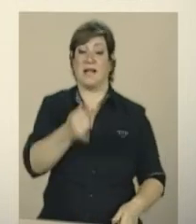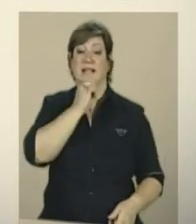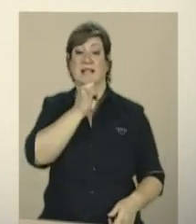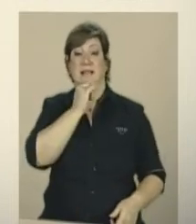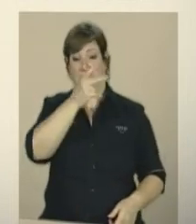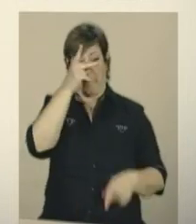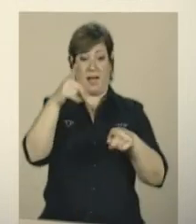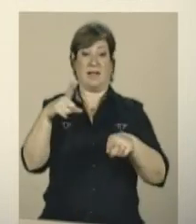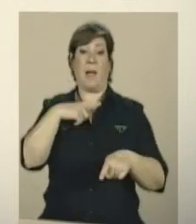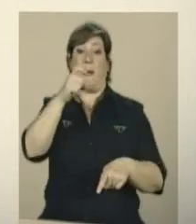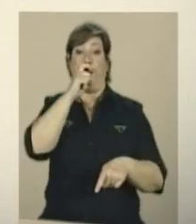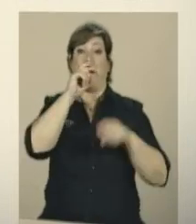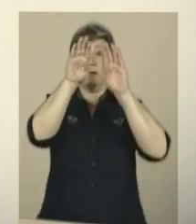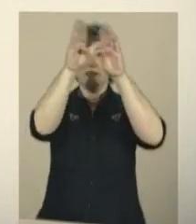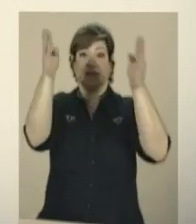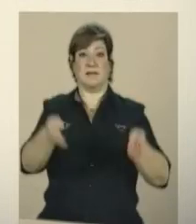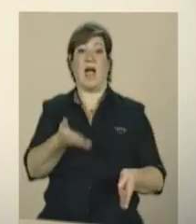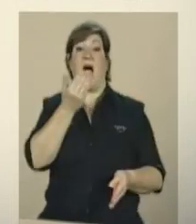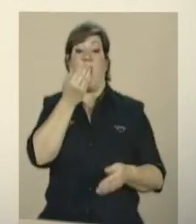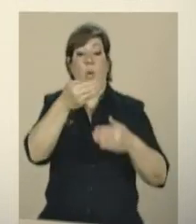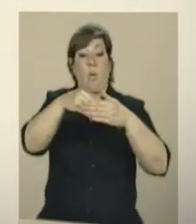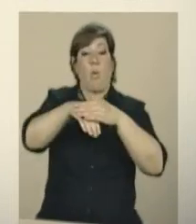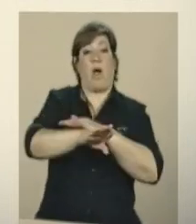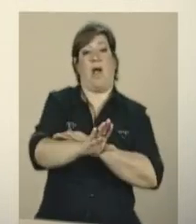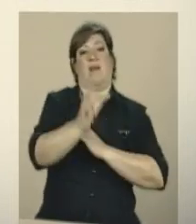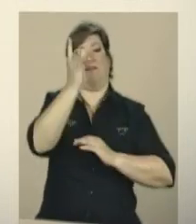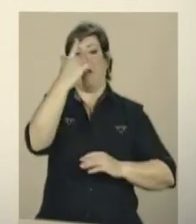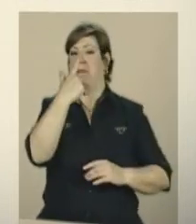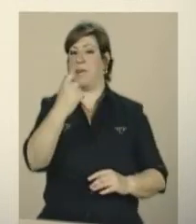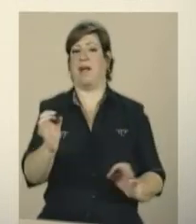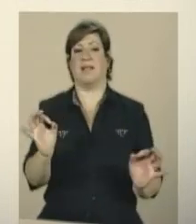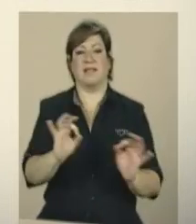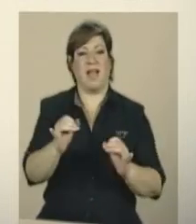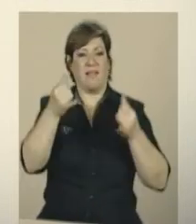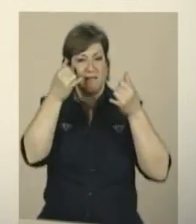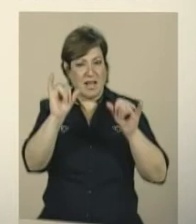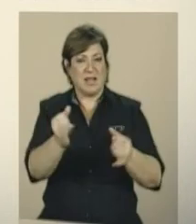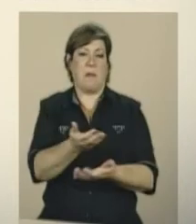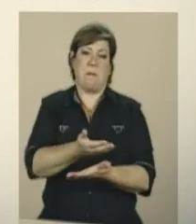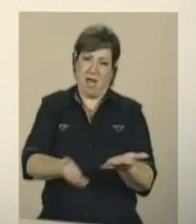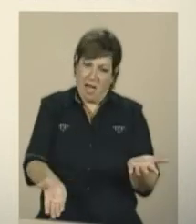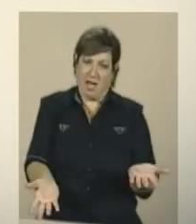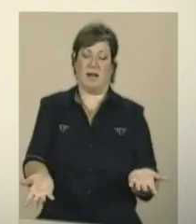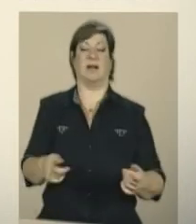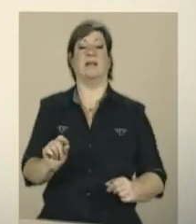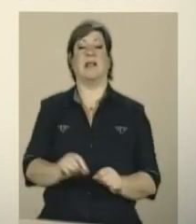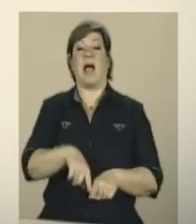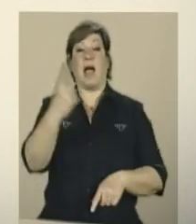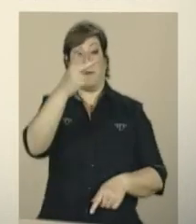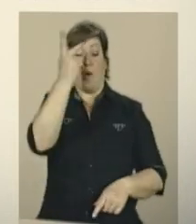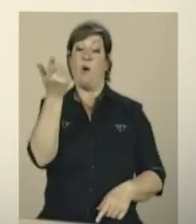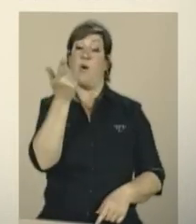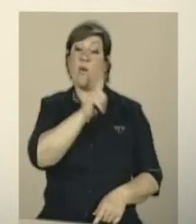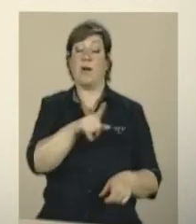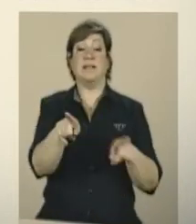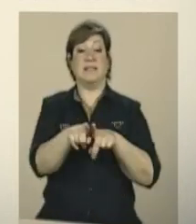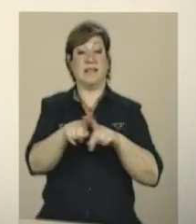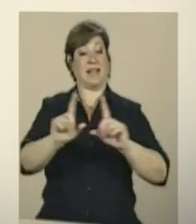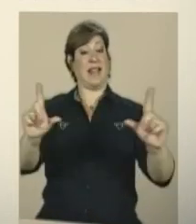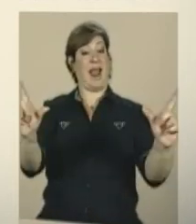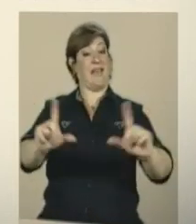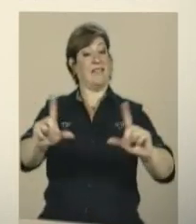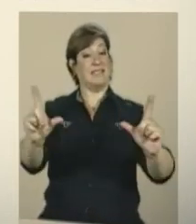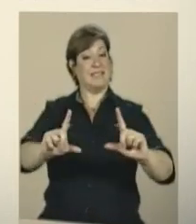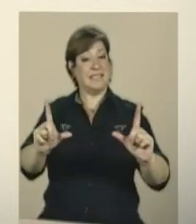a pessoa ter uma geladeira em casa o que ajuda a conservar os alimentos as pessoas passam a ter acesso também à